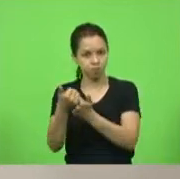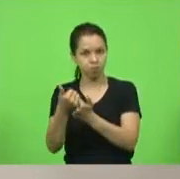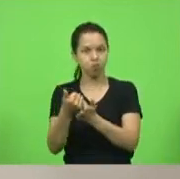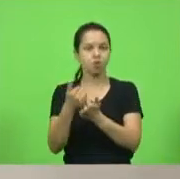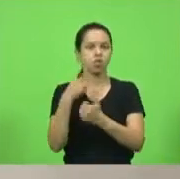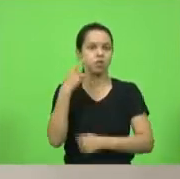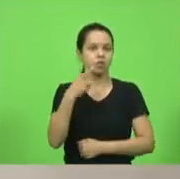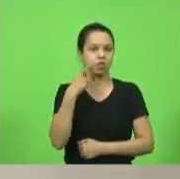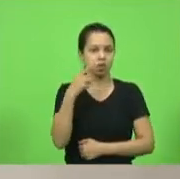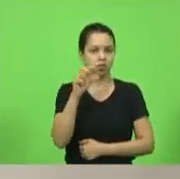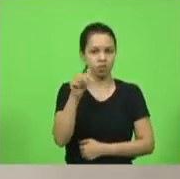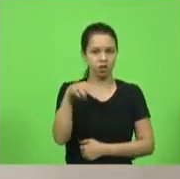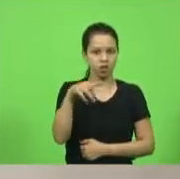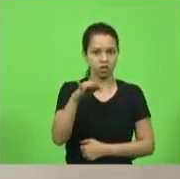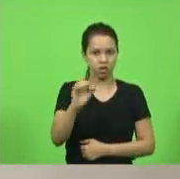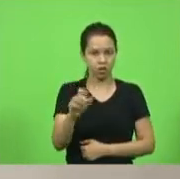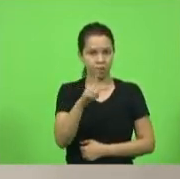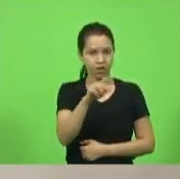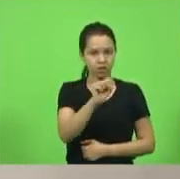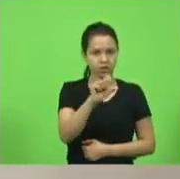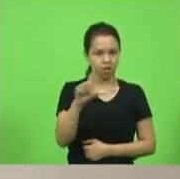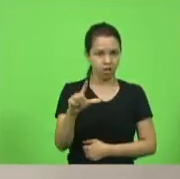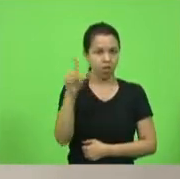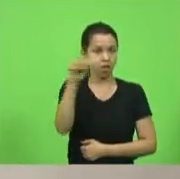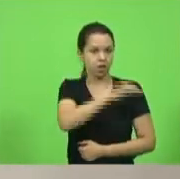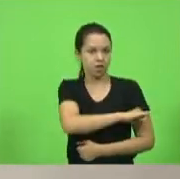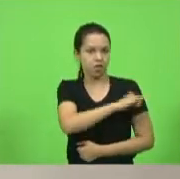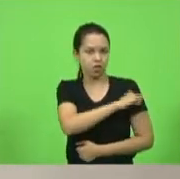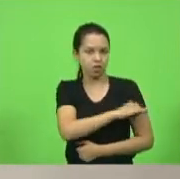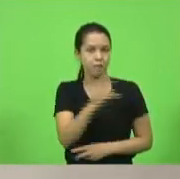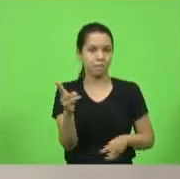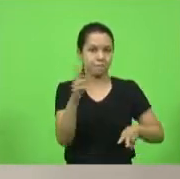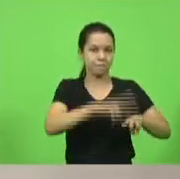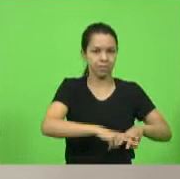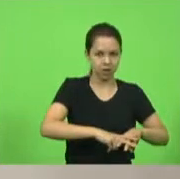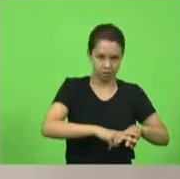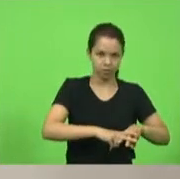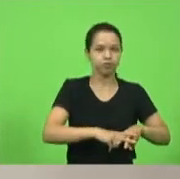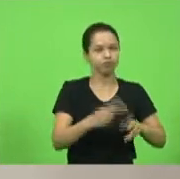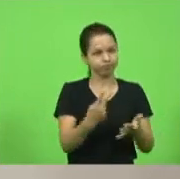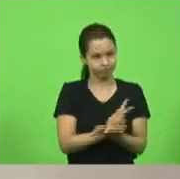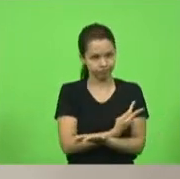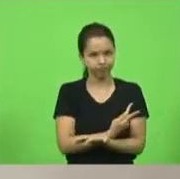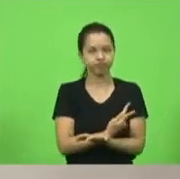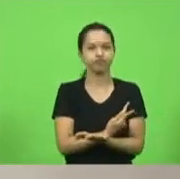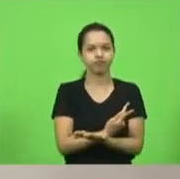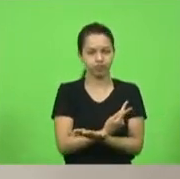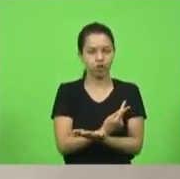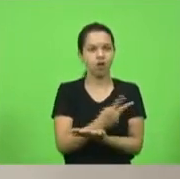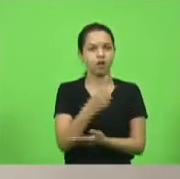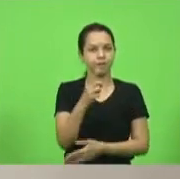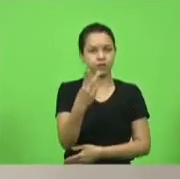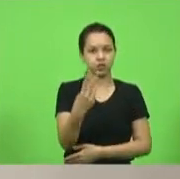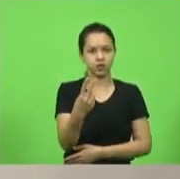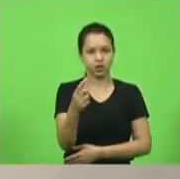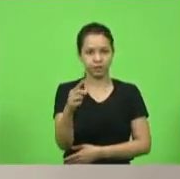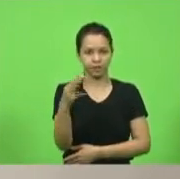do PSL do Rio, que foi preso ilegalmente na noite do dia 16 de fevereiro de 2021 por